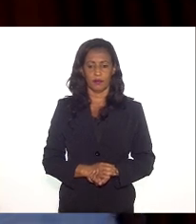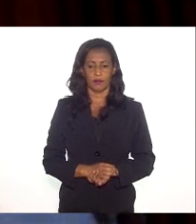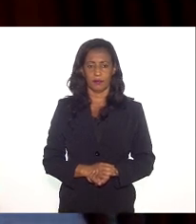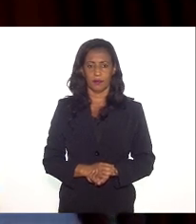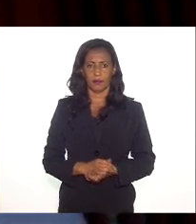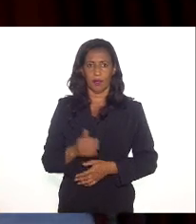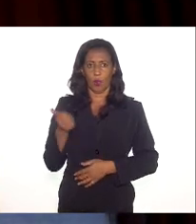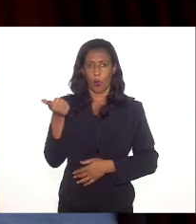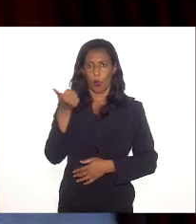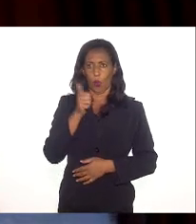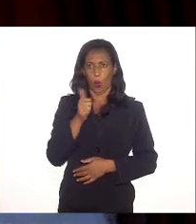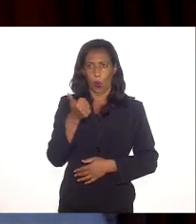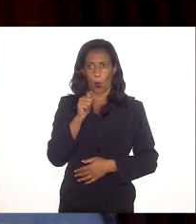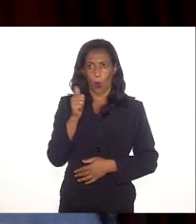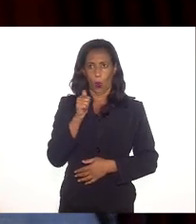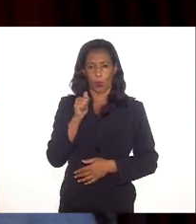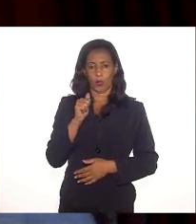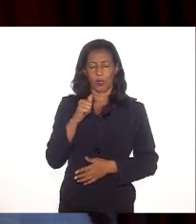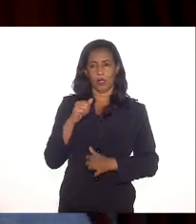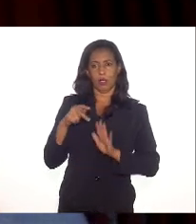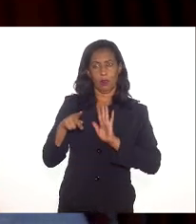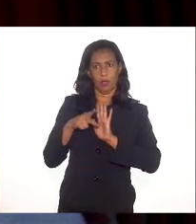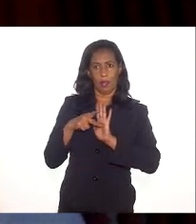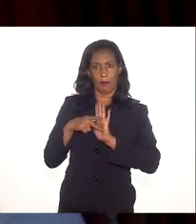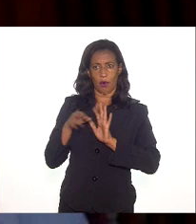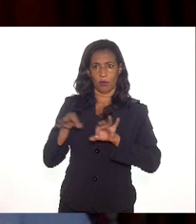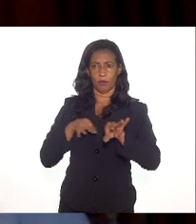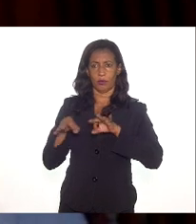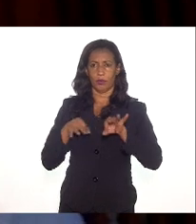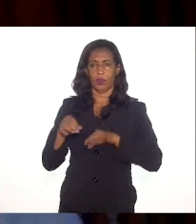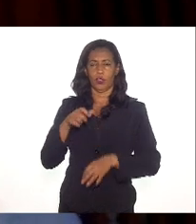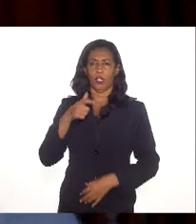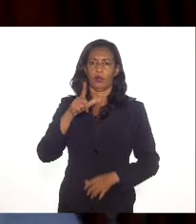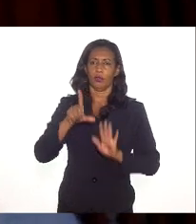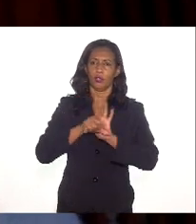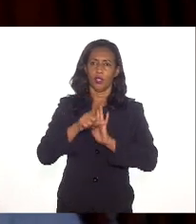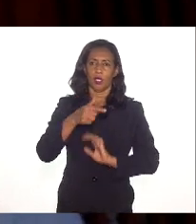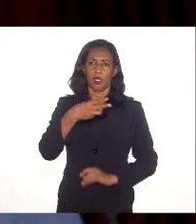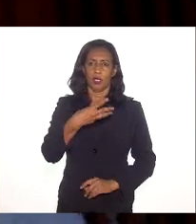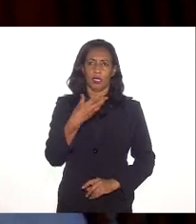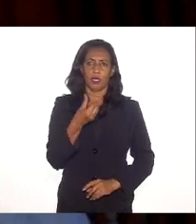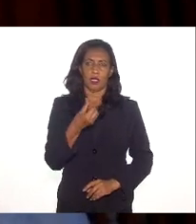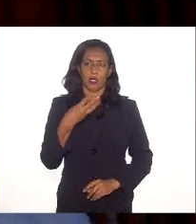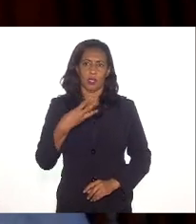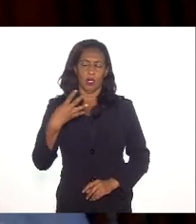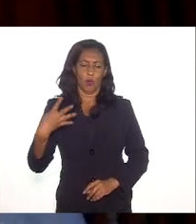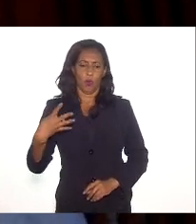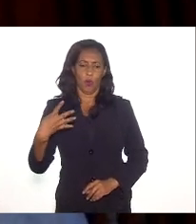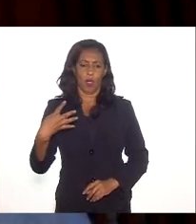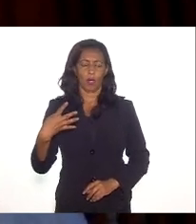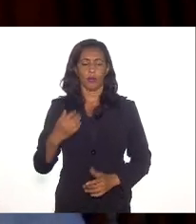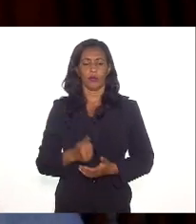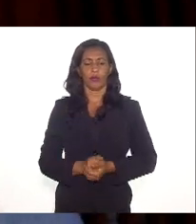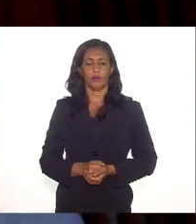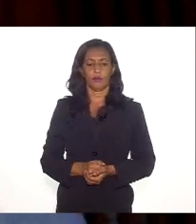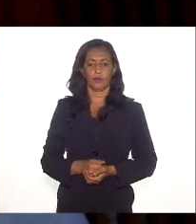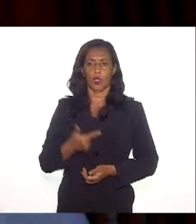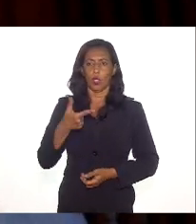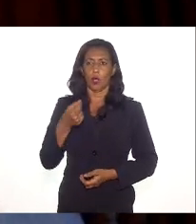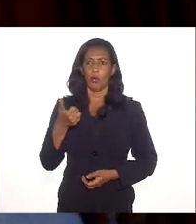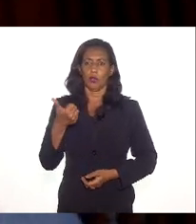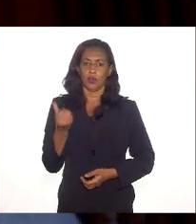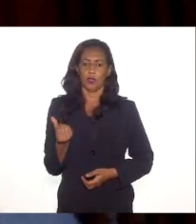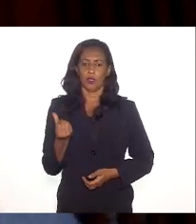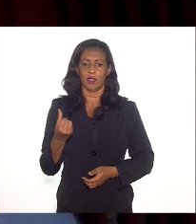O 11 da pauta, relator deputado Rodrigo Amorim, projeto de lei 1634/2016, de autoria do deputado Jorge Felipe Neto,